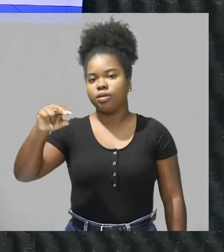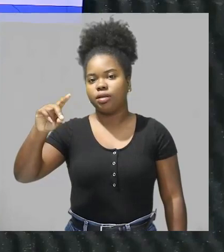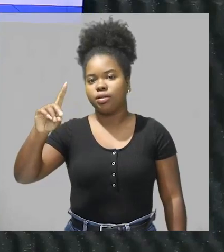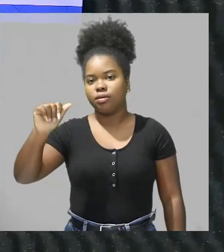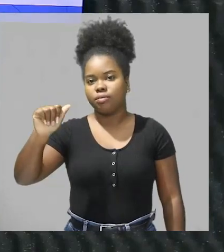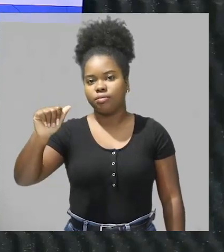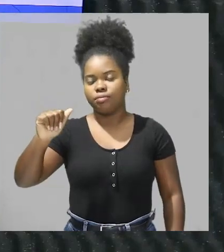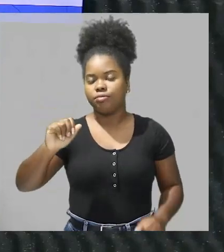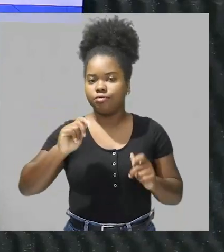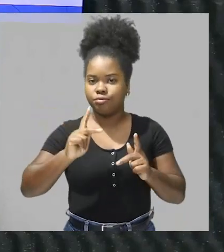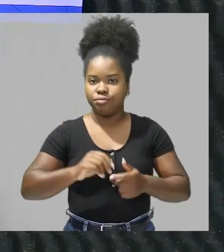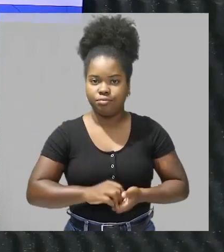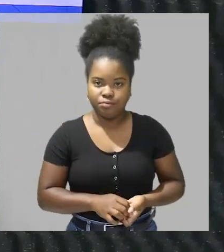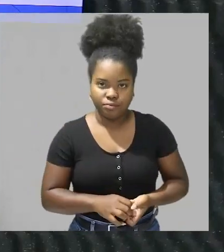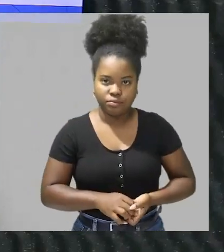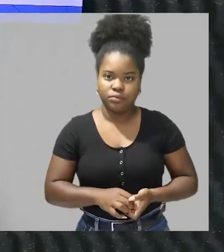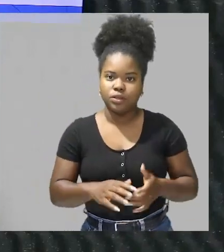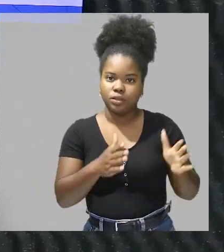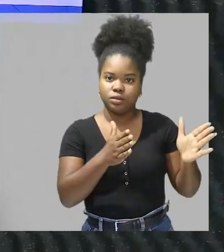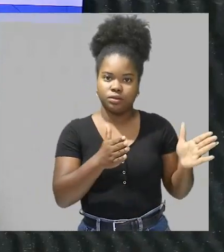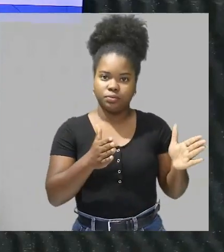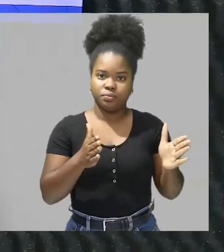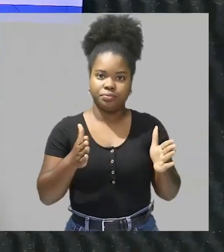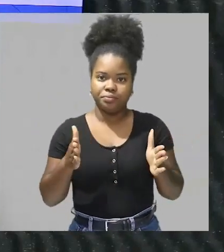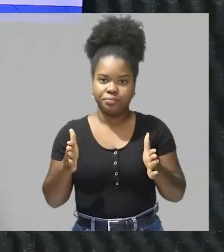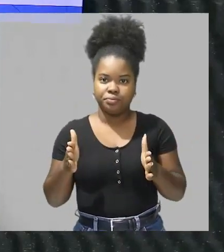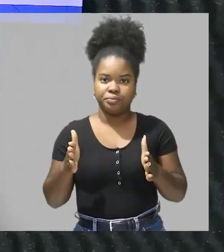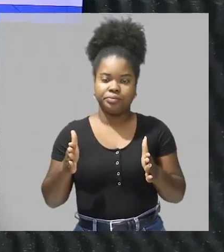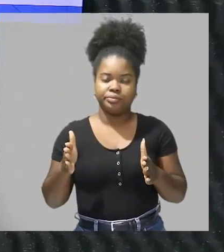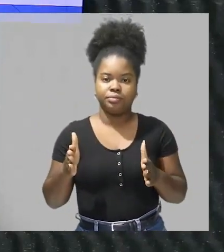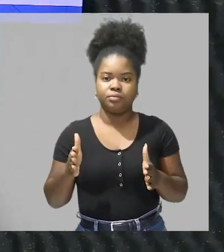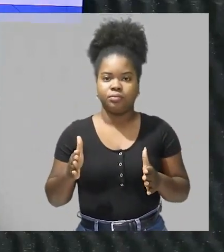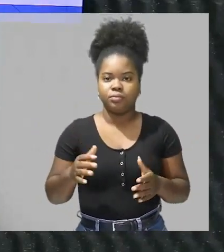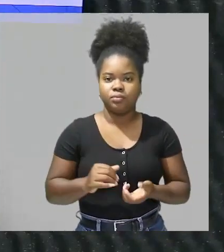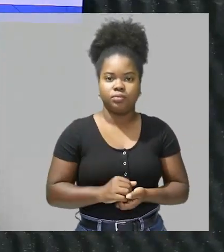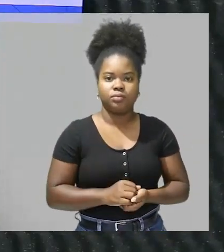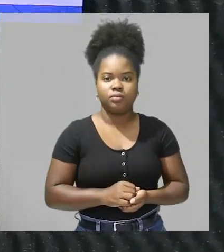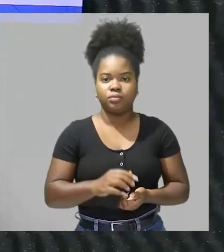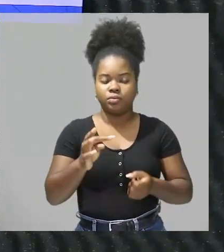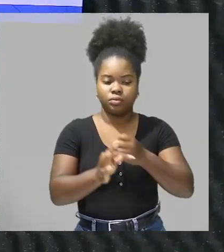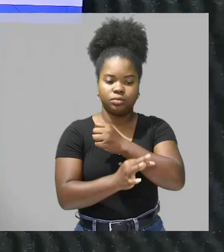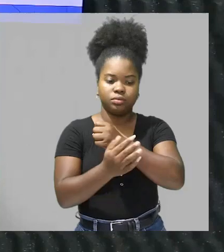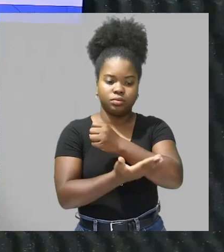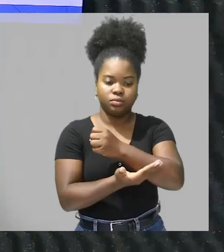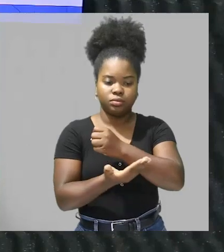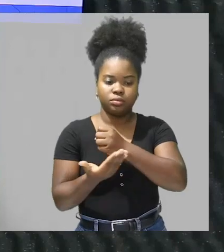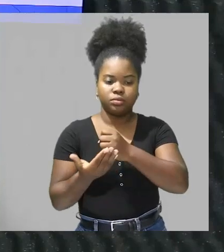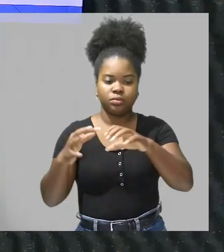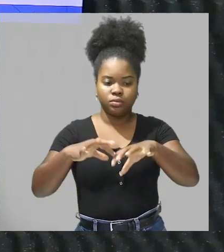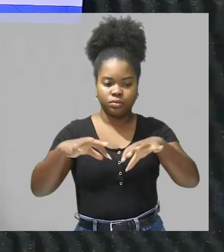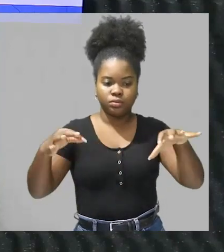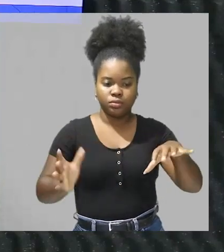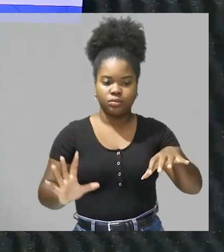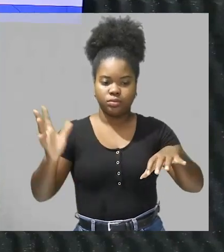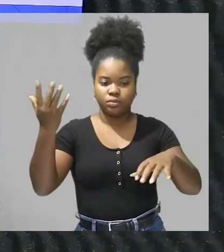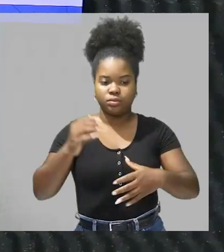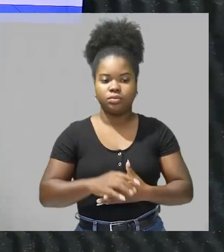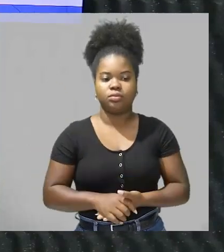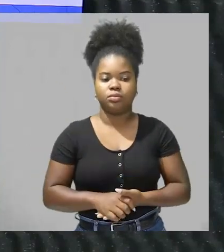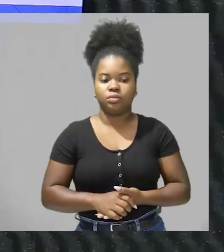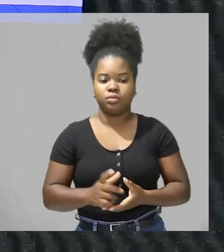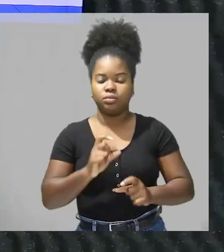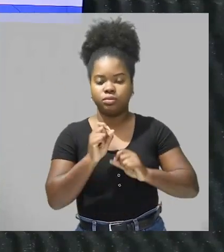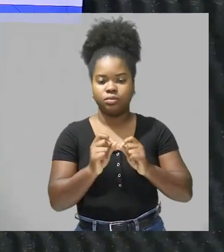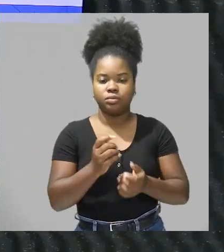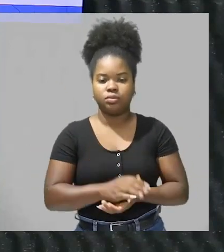certo esse processo ele vai né Nós vamos estar levando temperatura e essa separação vai acontecer né através